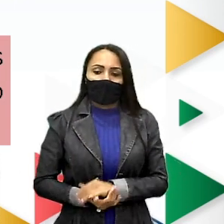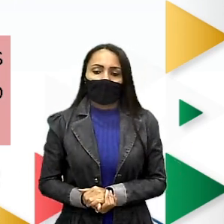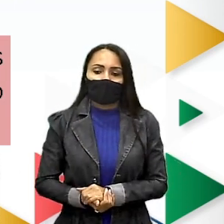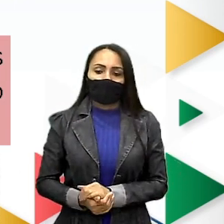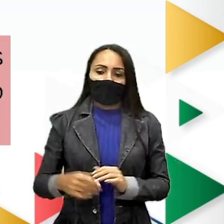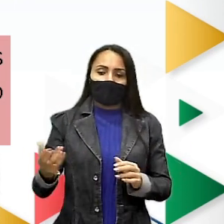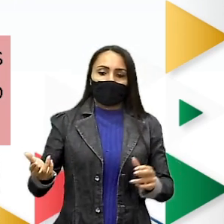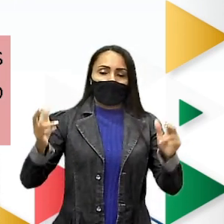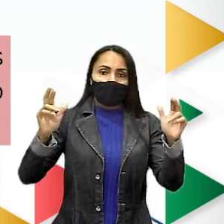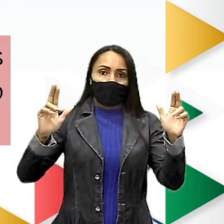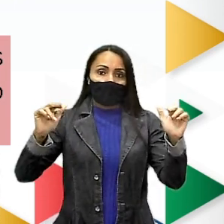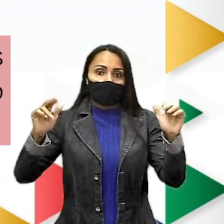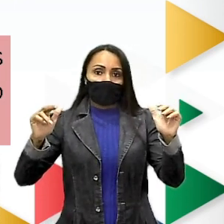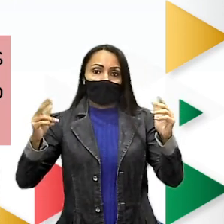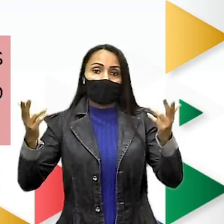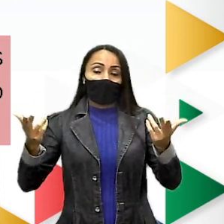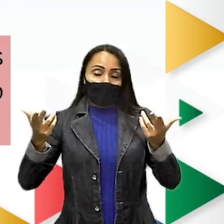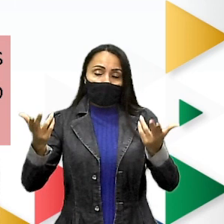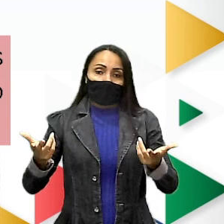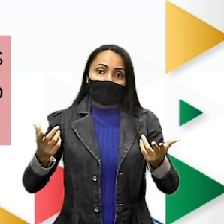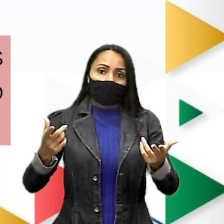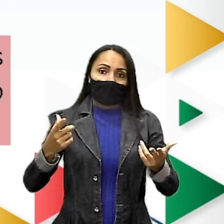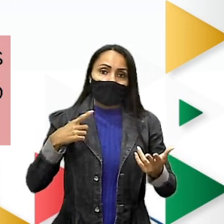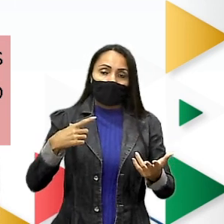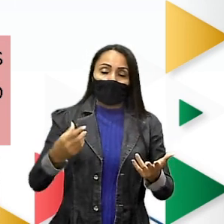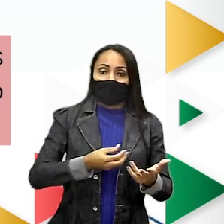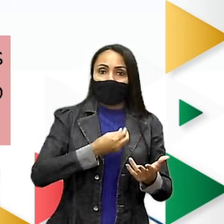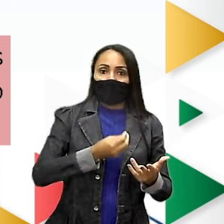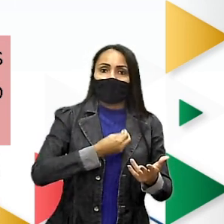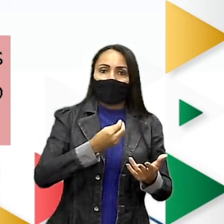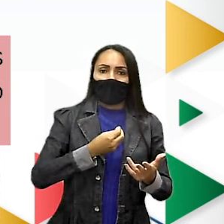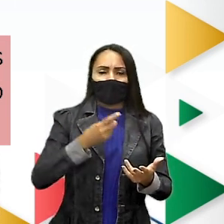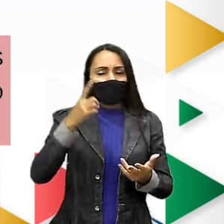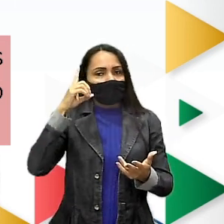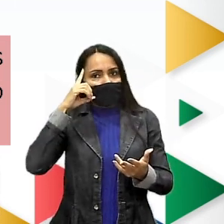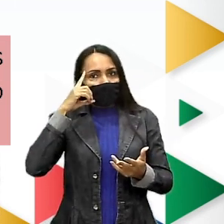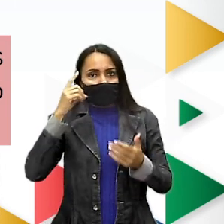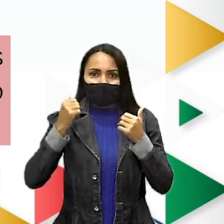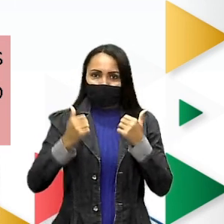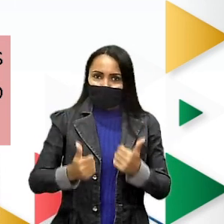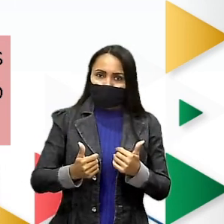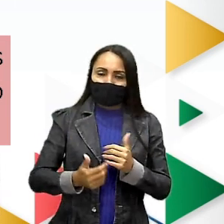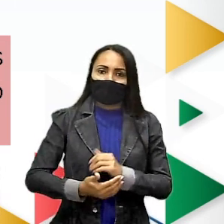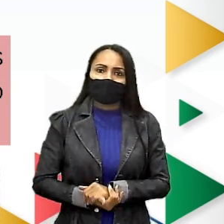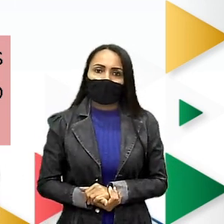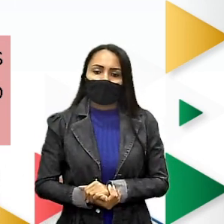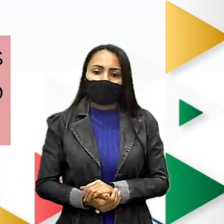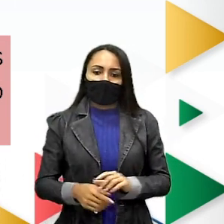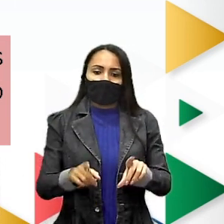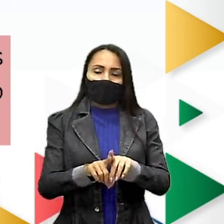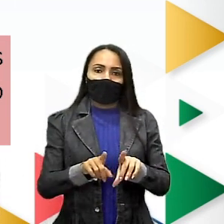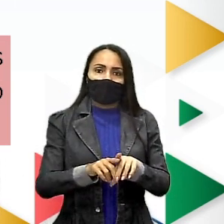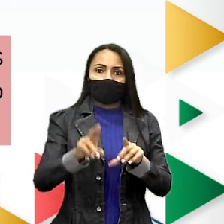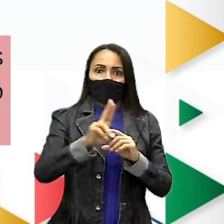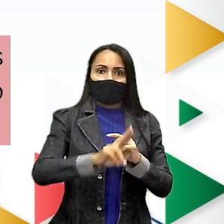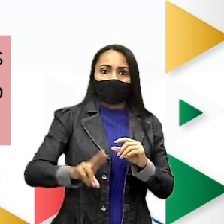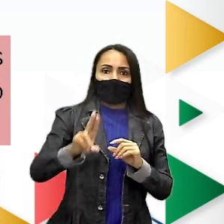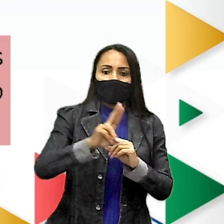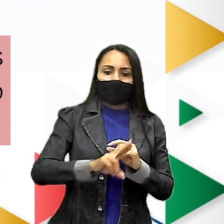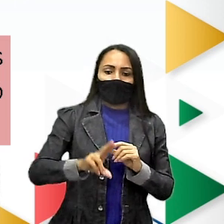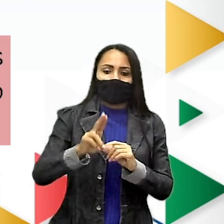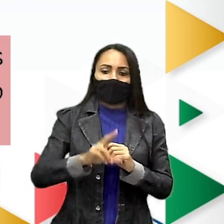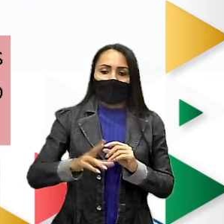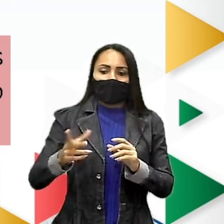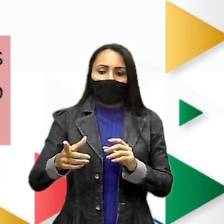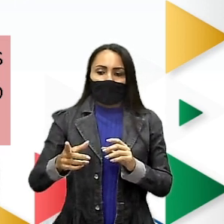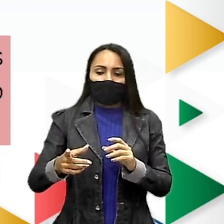um assunto que busca assuntos vivenciados no cotidiano, tá bom? Então, também utilizada para expressar medidas que